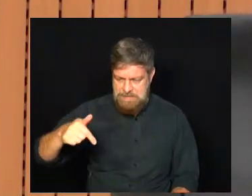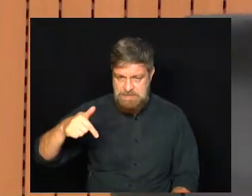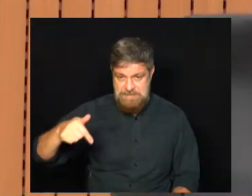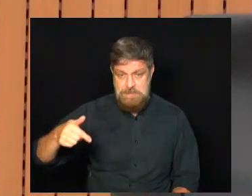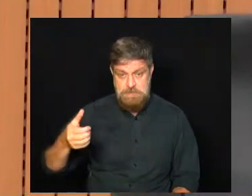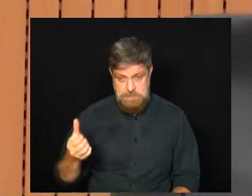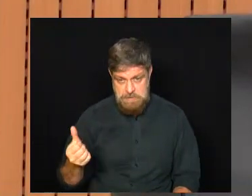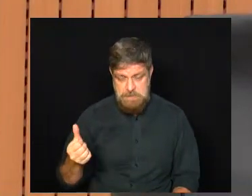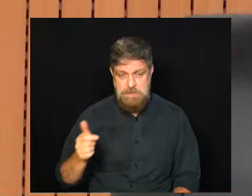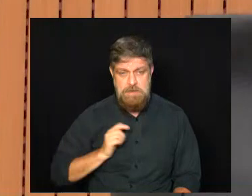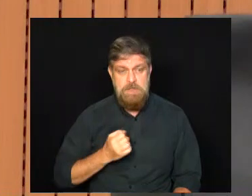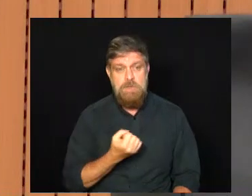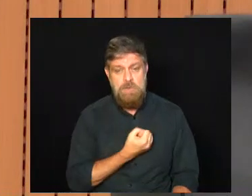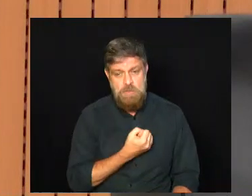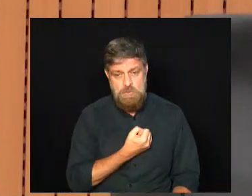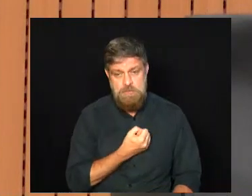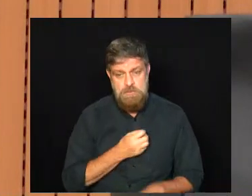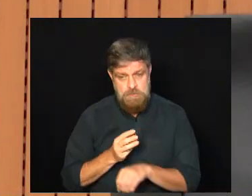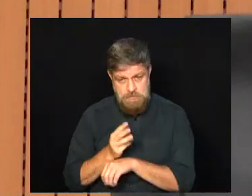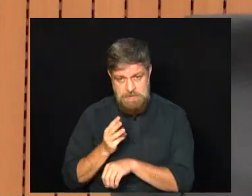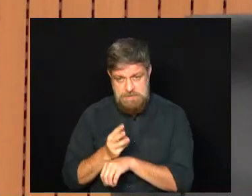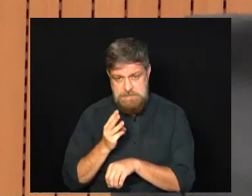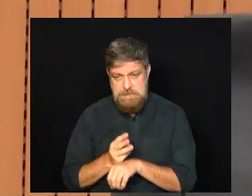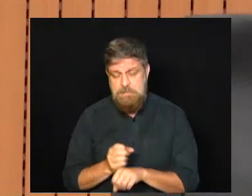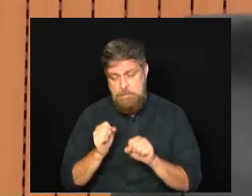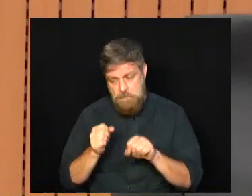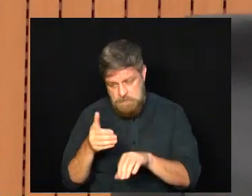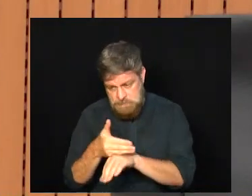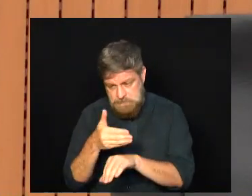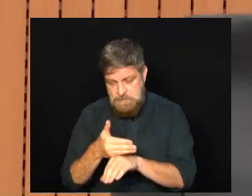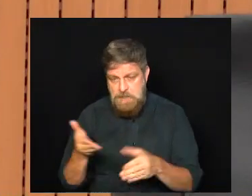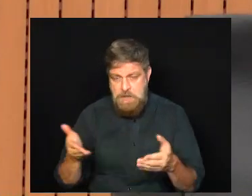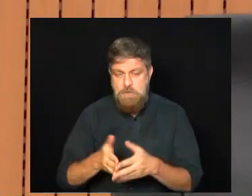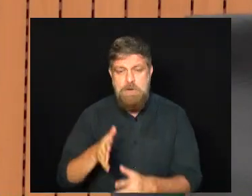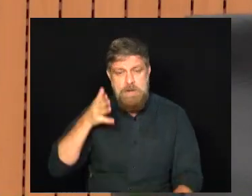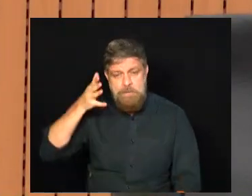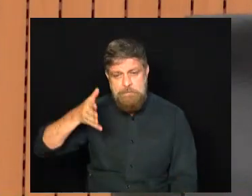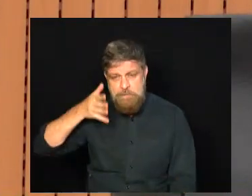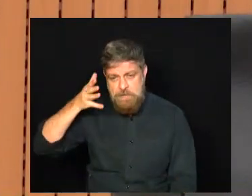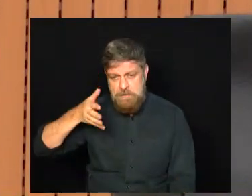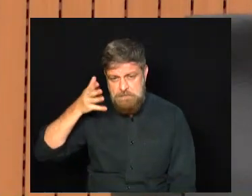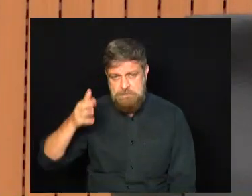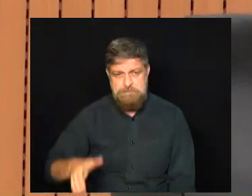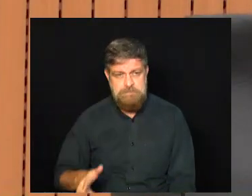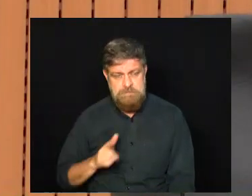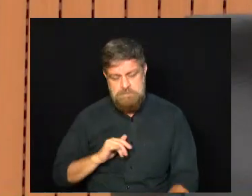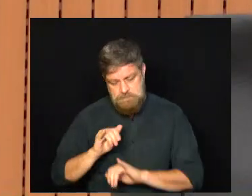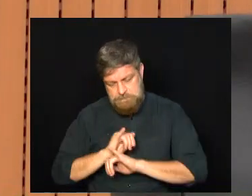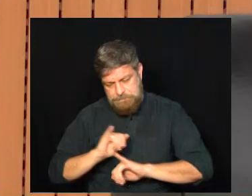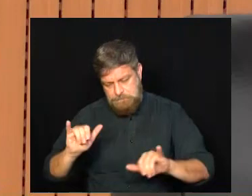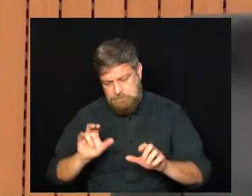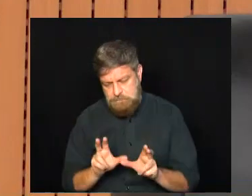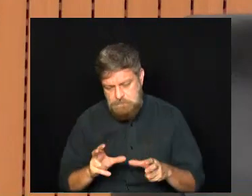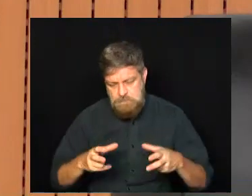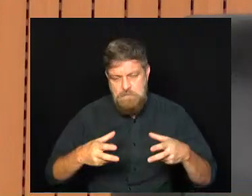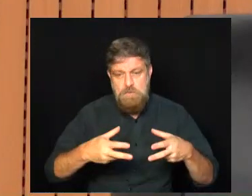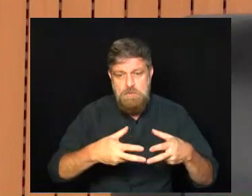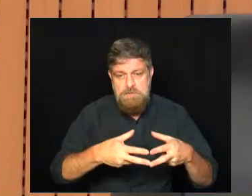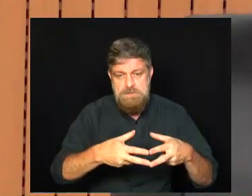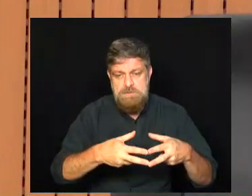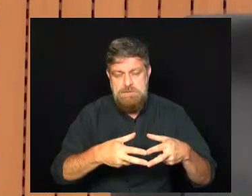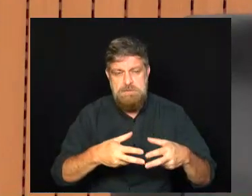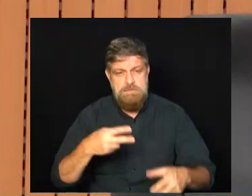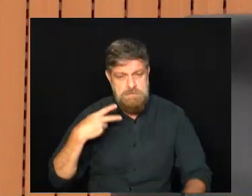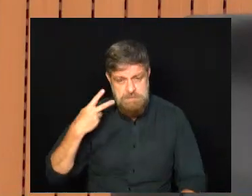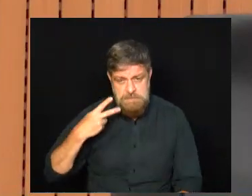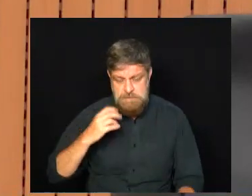3776. Então, vamos ouvir a doutora Regina Márcia, e desde já dizendo que esta comissão não